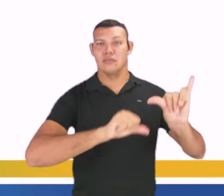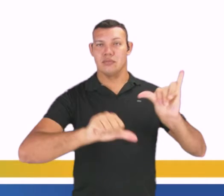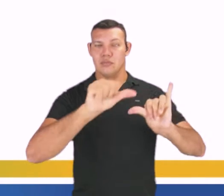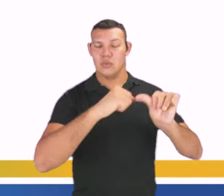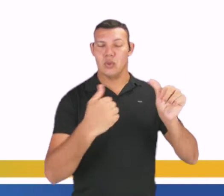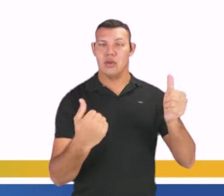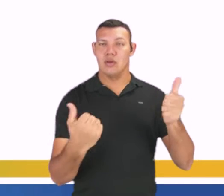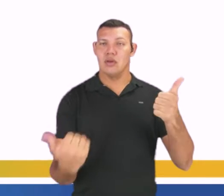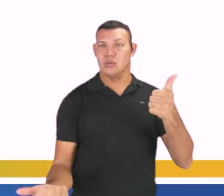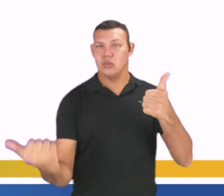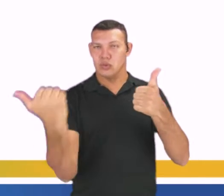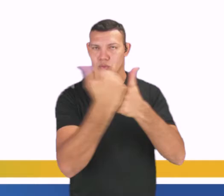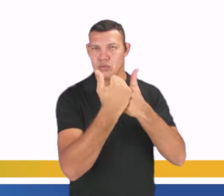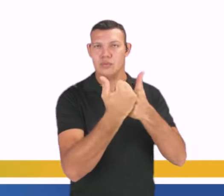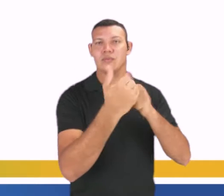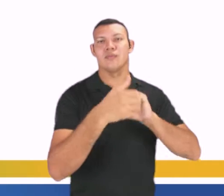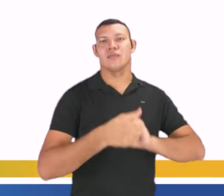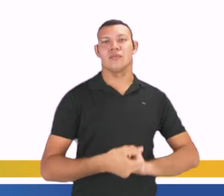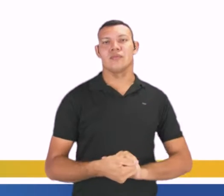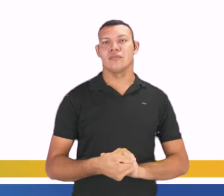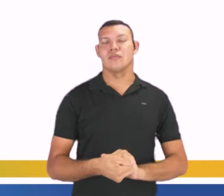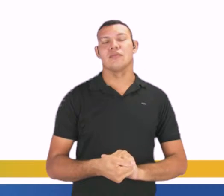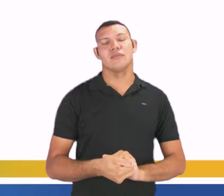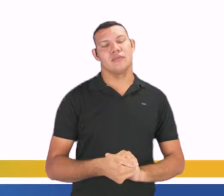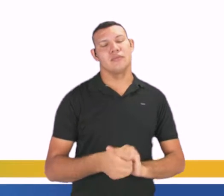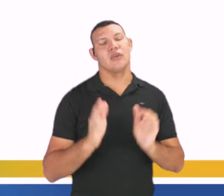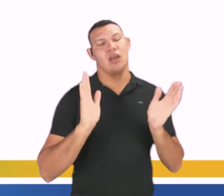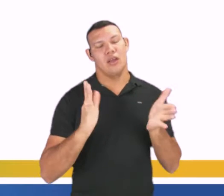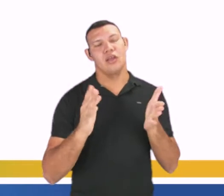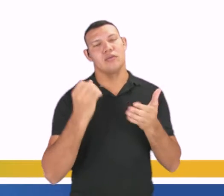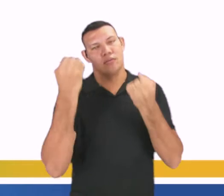substituição, que, como o nome diz, vai substituir,